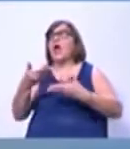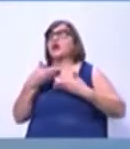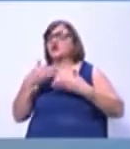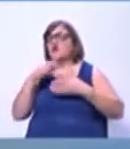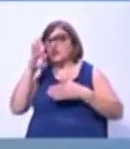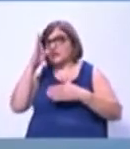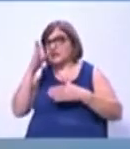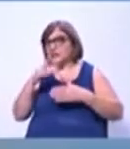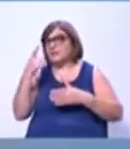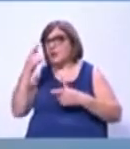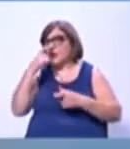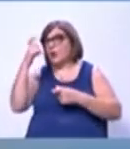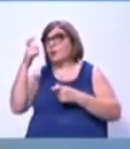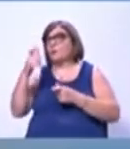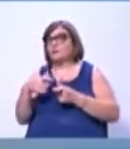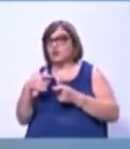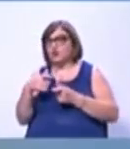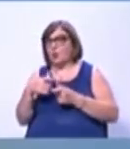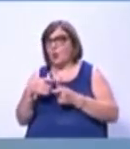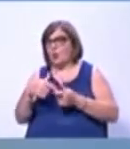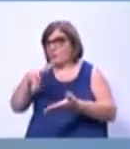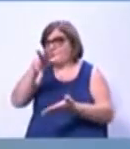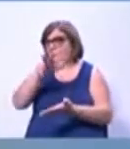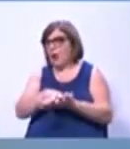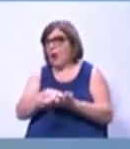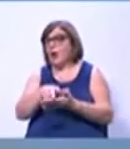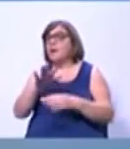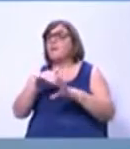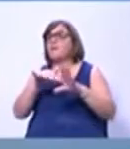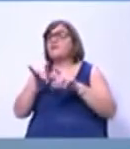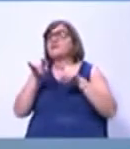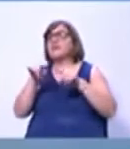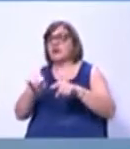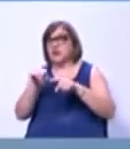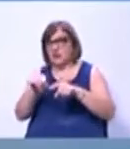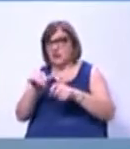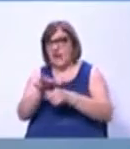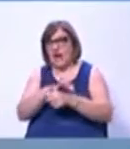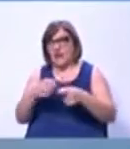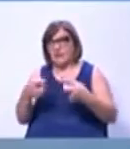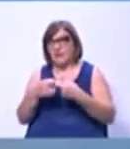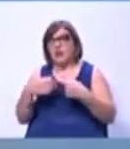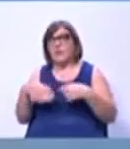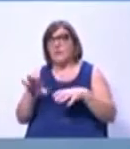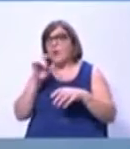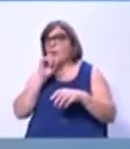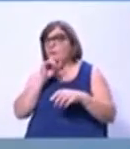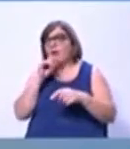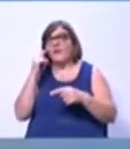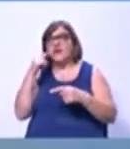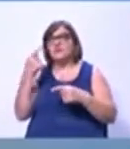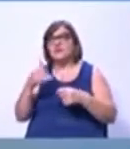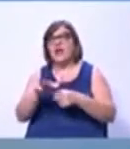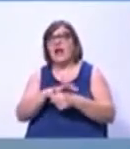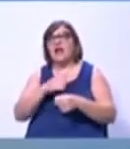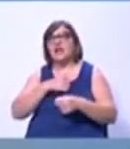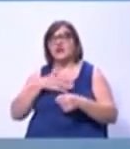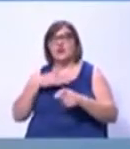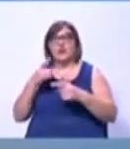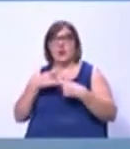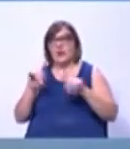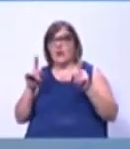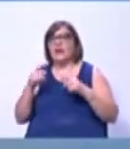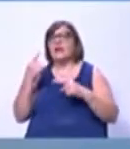que está a recorrer a uma pessoa... Credenciada, por assim dizer, credenciada nessa área, mas que pode não ser especialista na área da saúde. Portanto, que